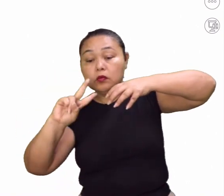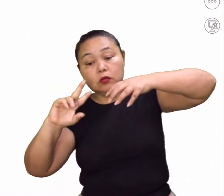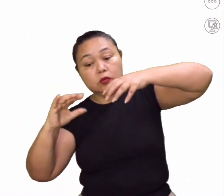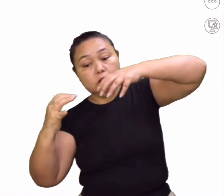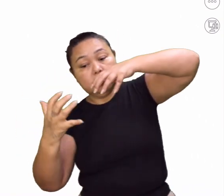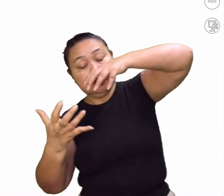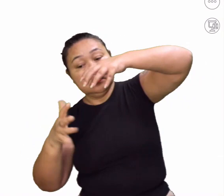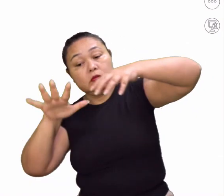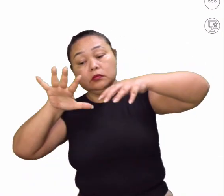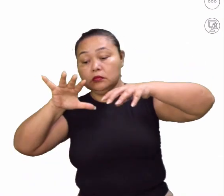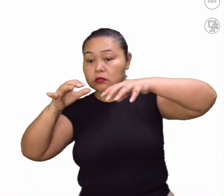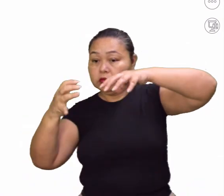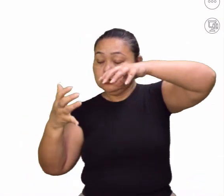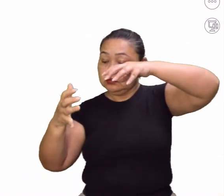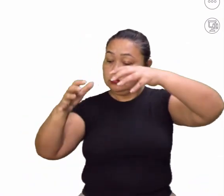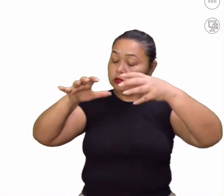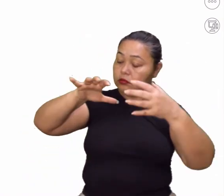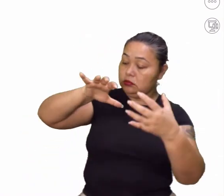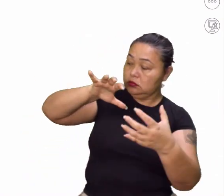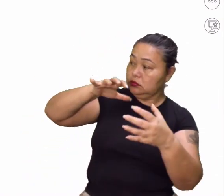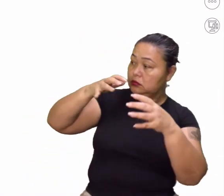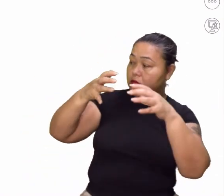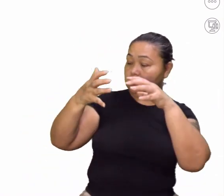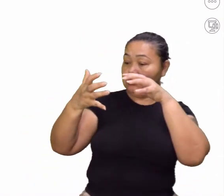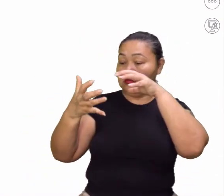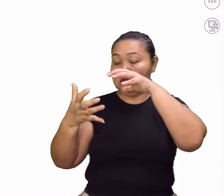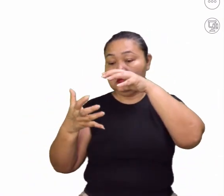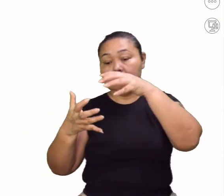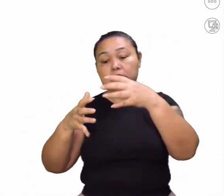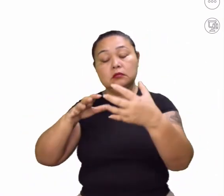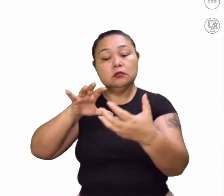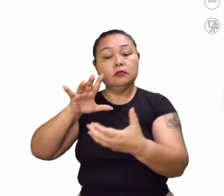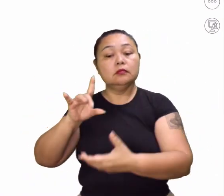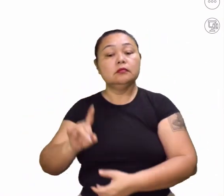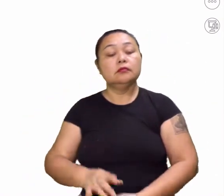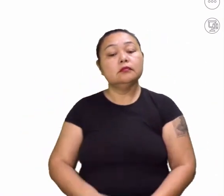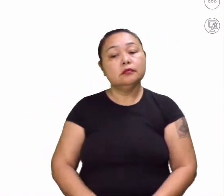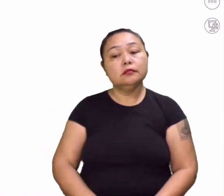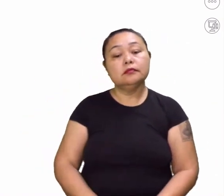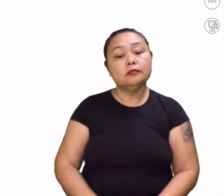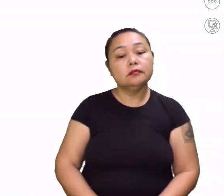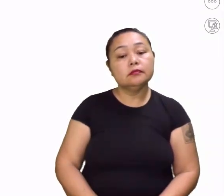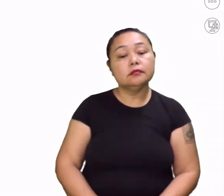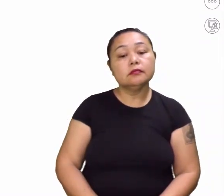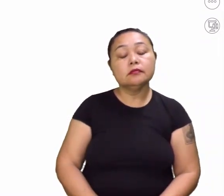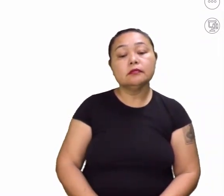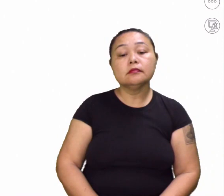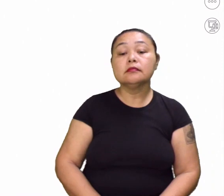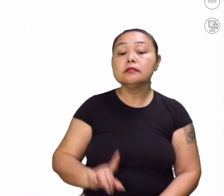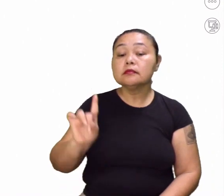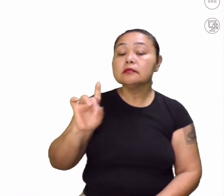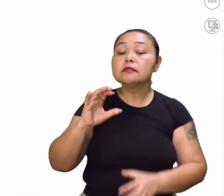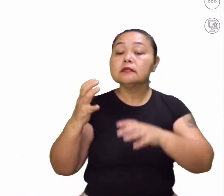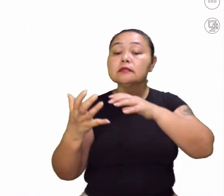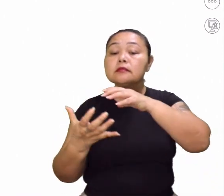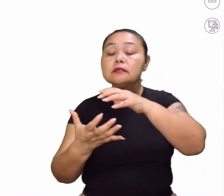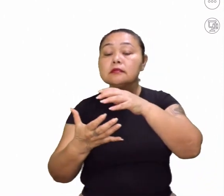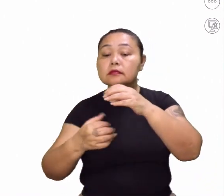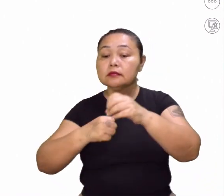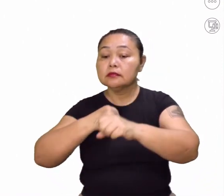Então, depende da inclinação da Terra e a posição dela no universo. Muito bem. Beleza? Vamos lá. A Terra